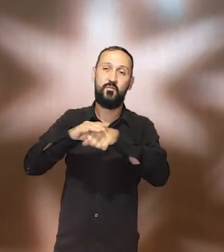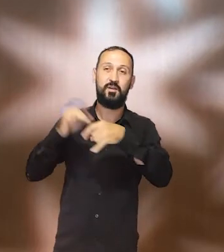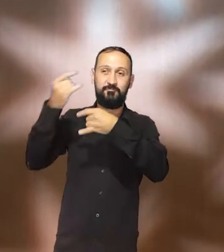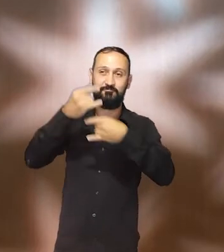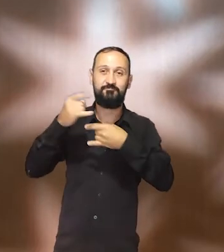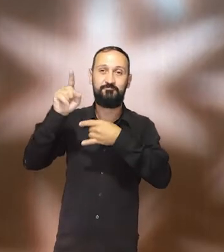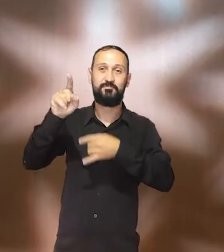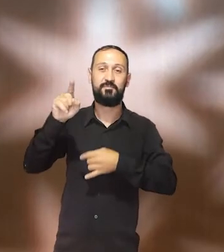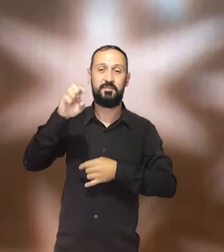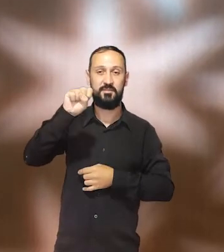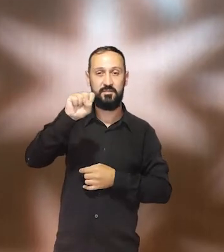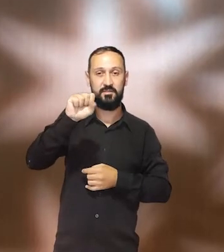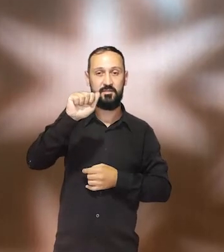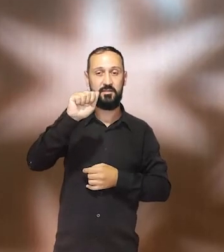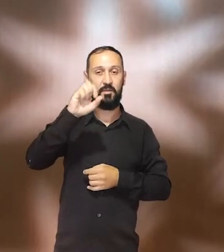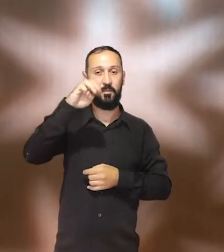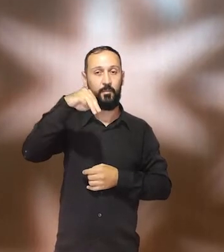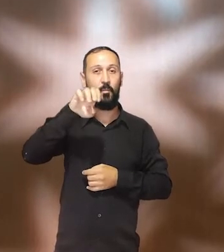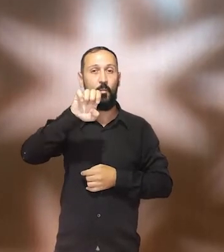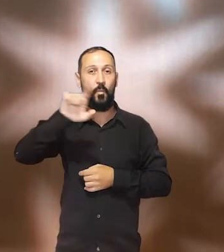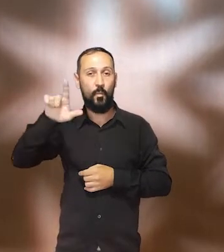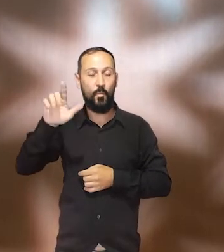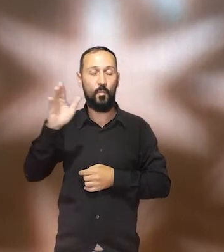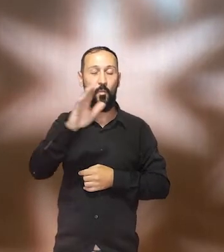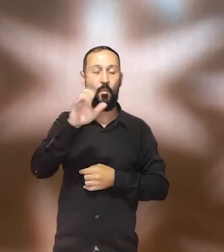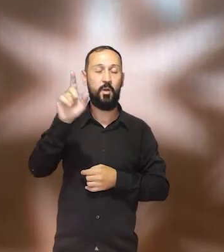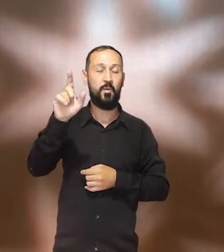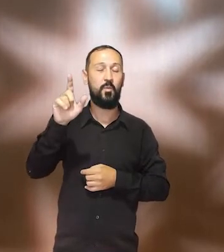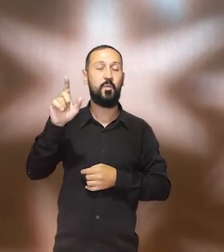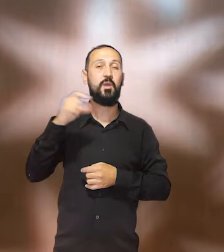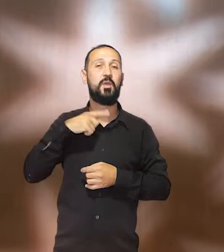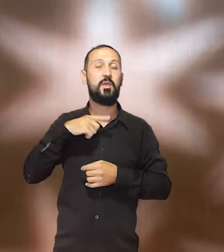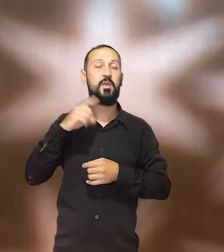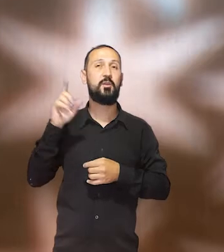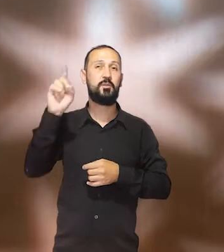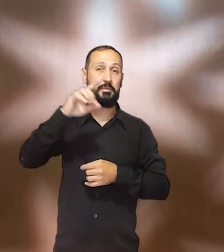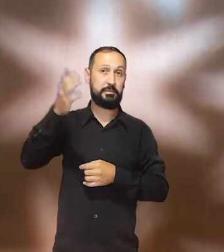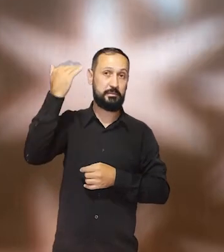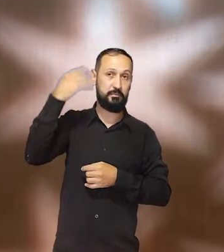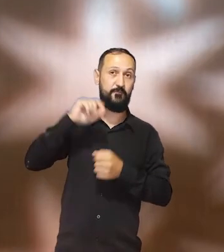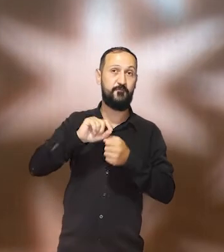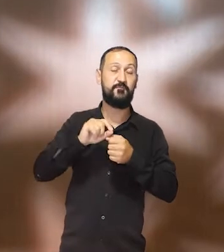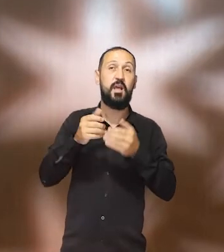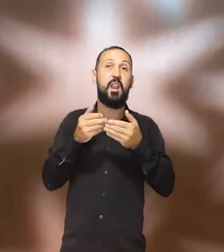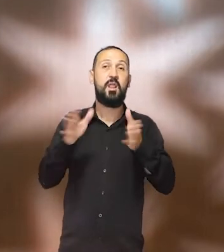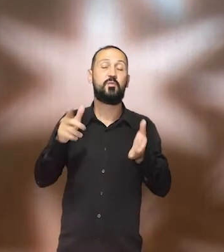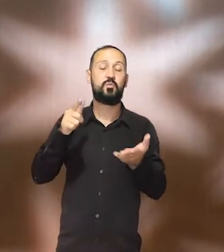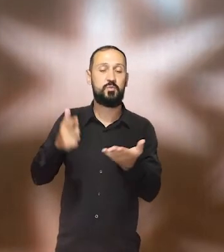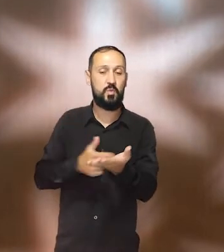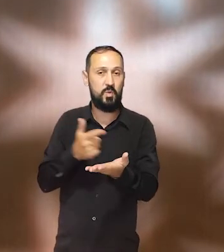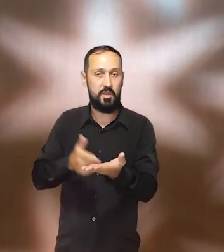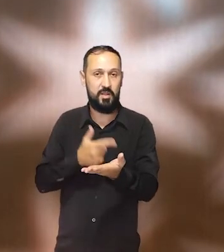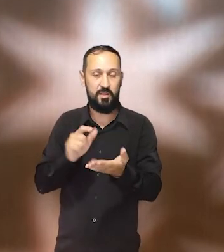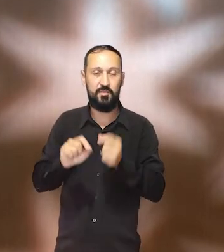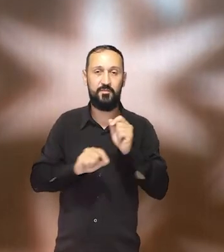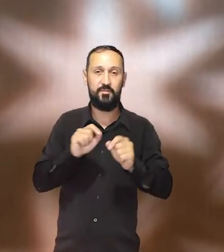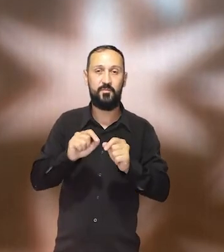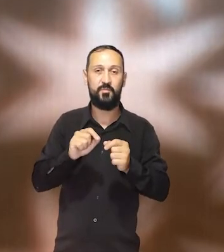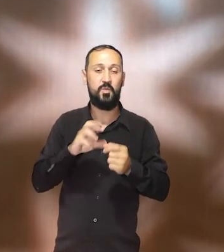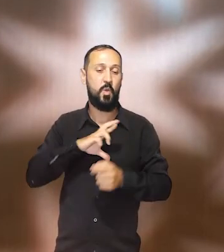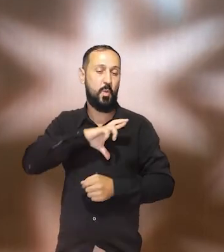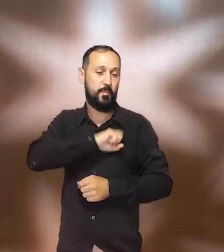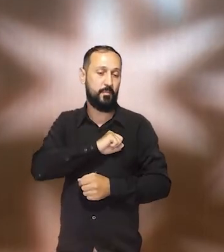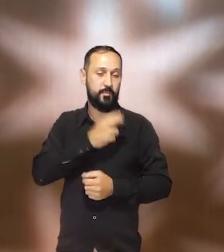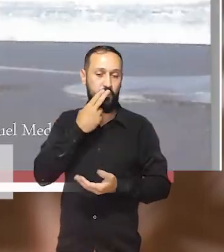remoto, está o escritor Samuel Medeiros, que em setembro de 2019 realizou o lançamento de seu último livro,